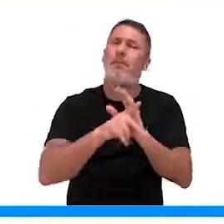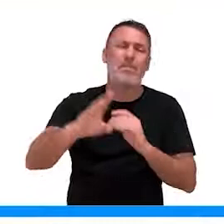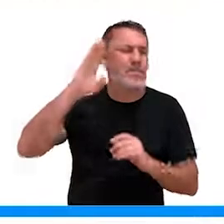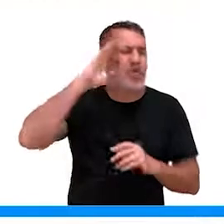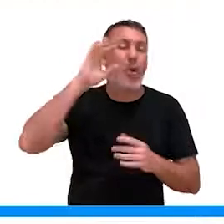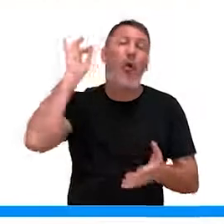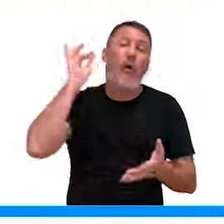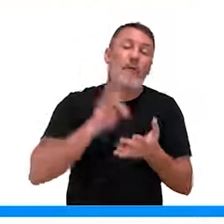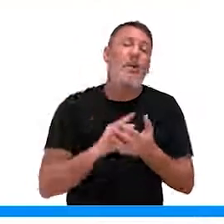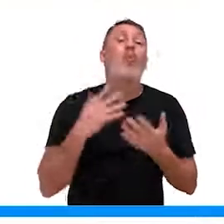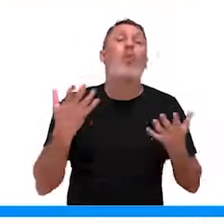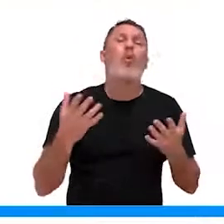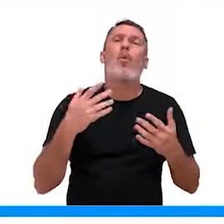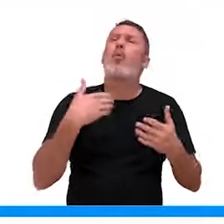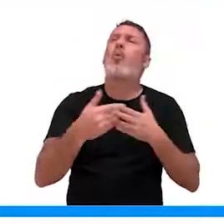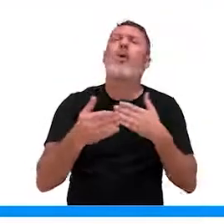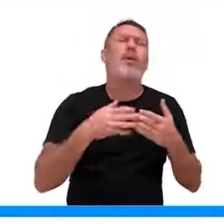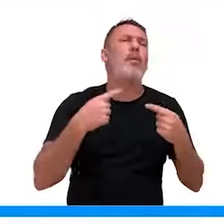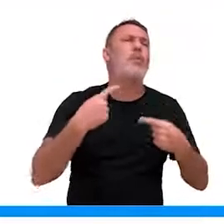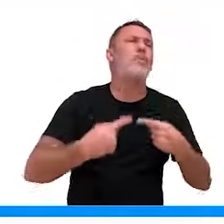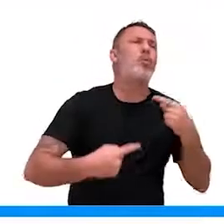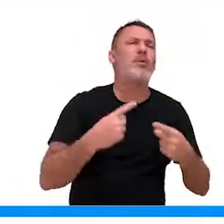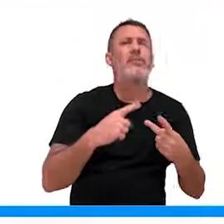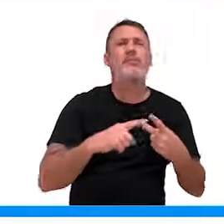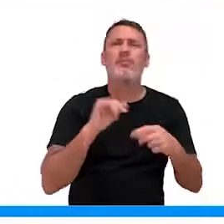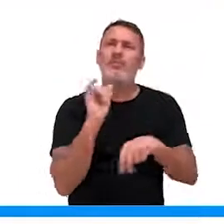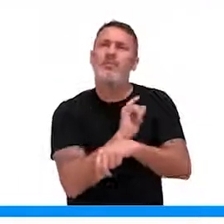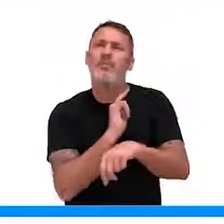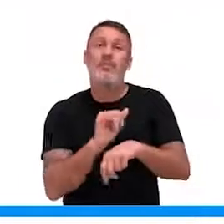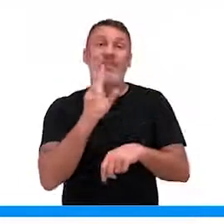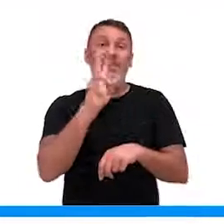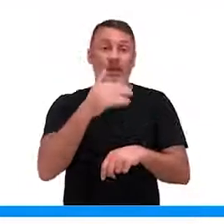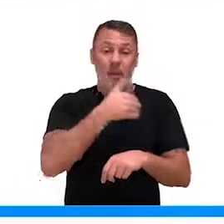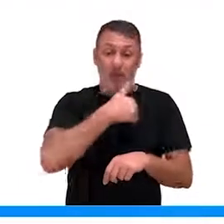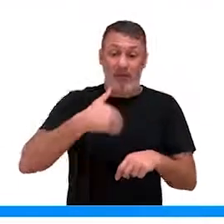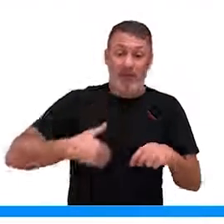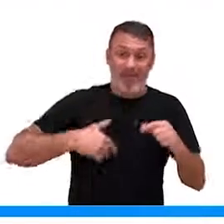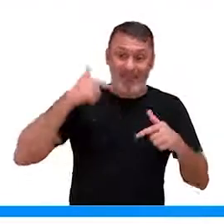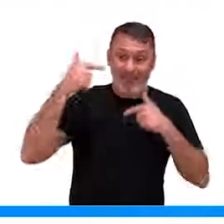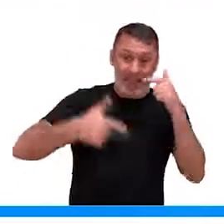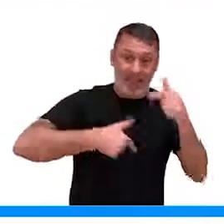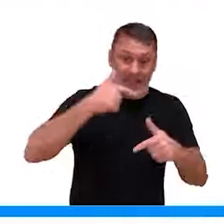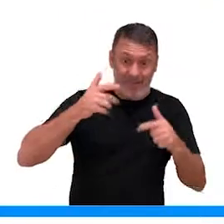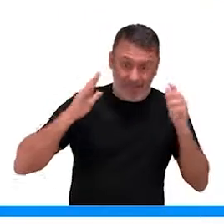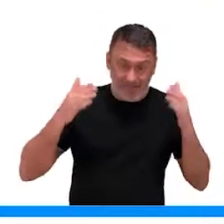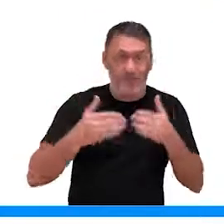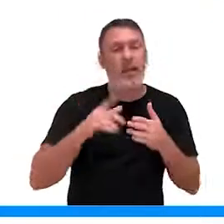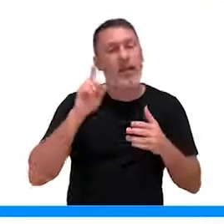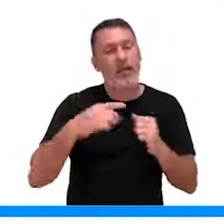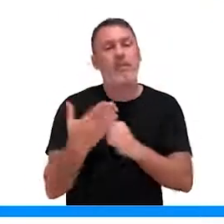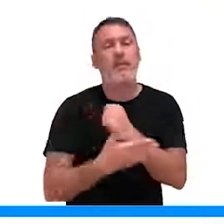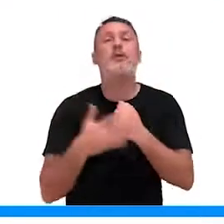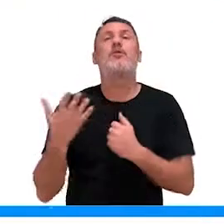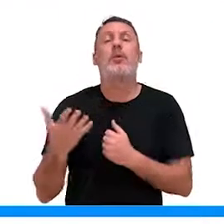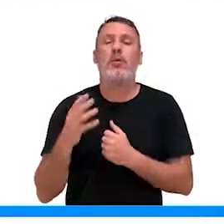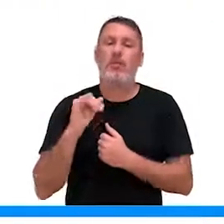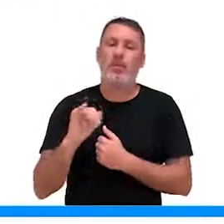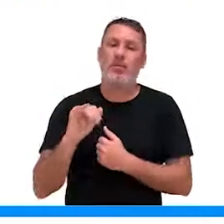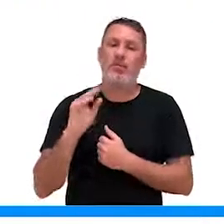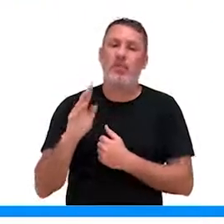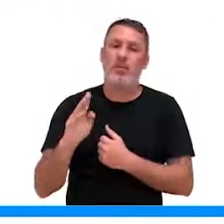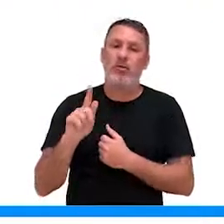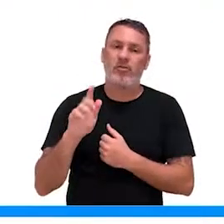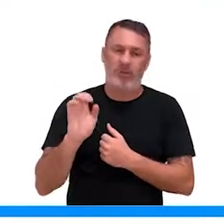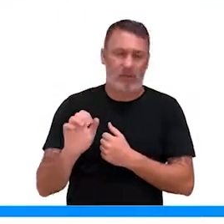as estratégias, as políticas das ações do governo, elas são baseadas com base nisso. Tudo bem? Então, é